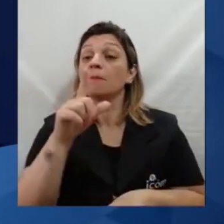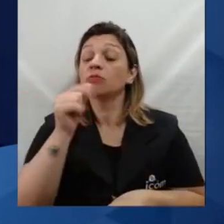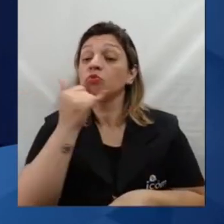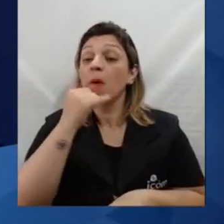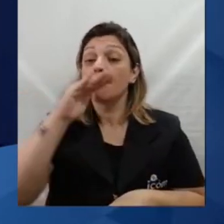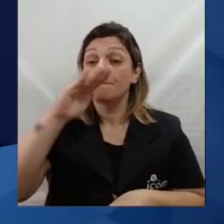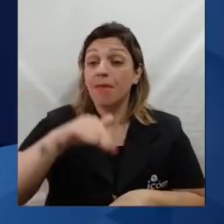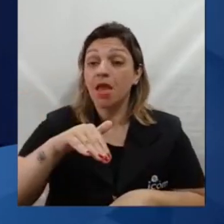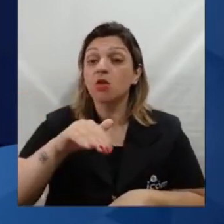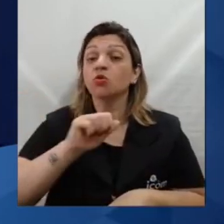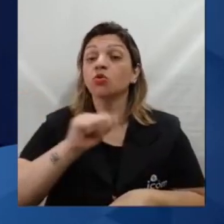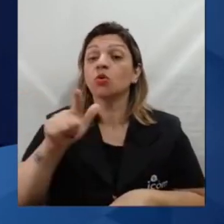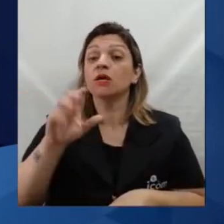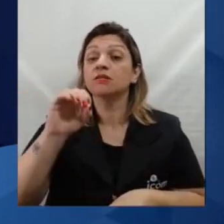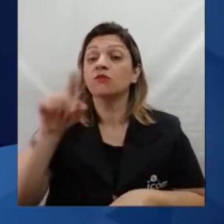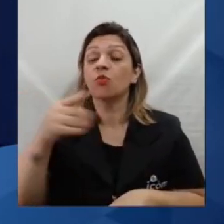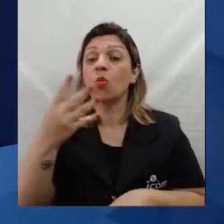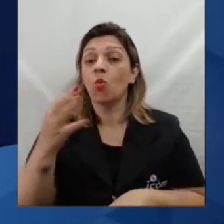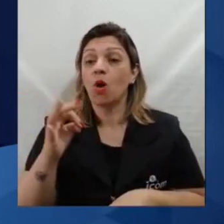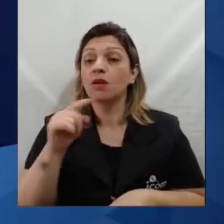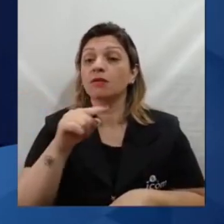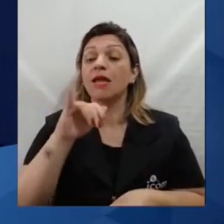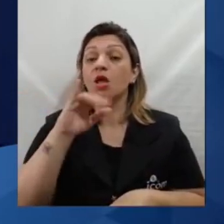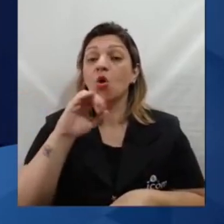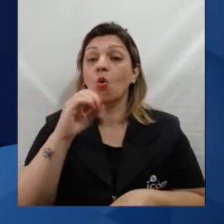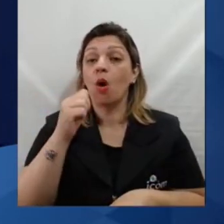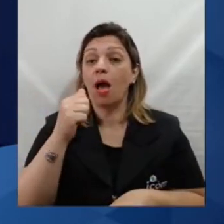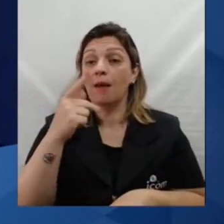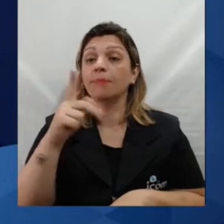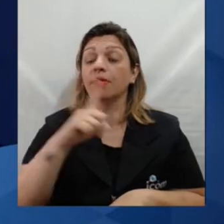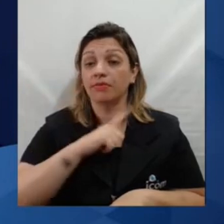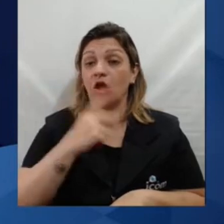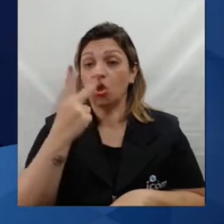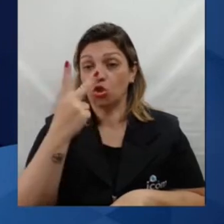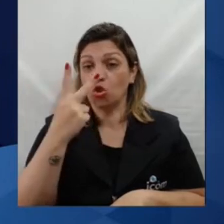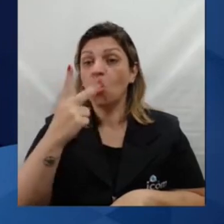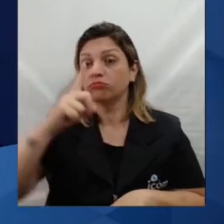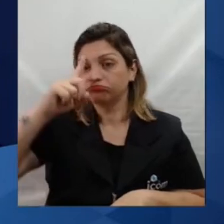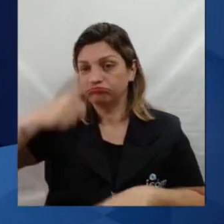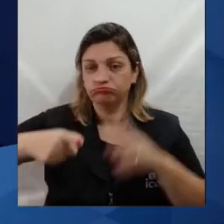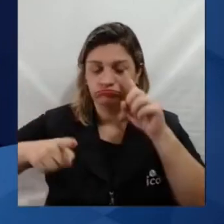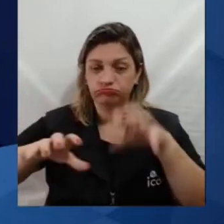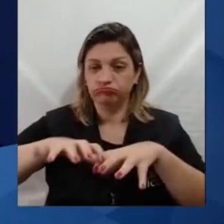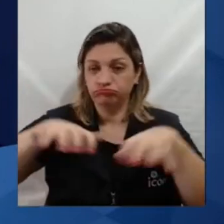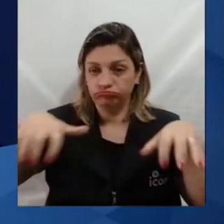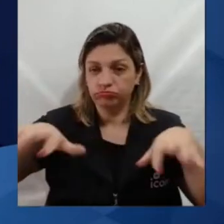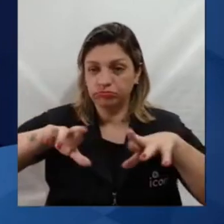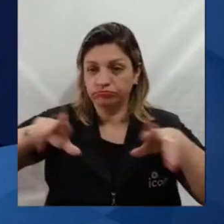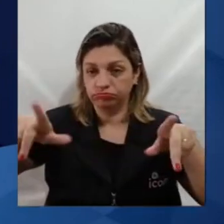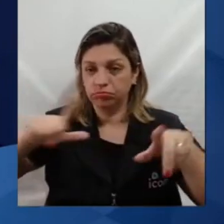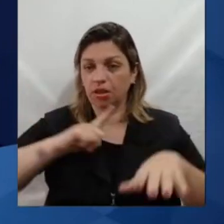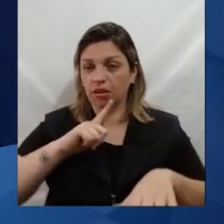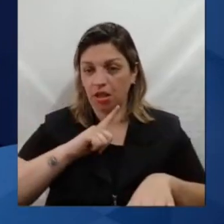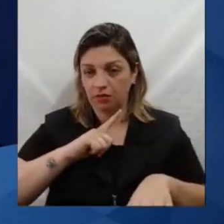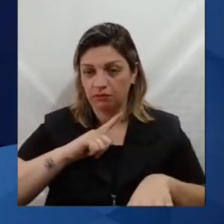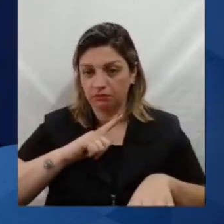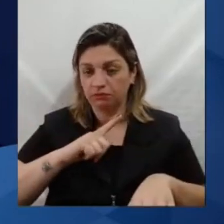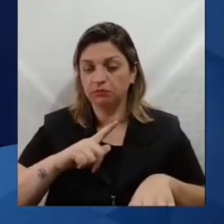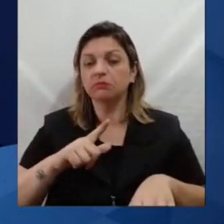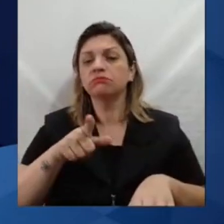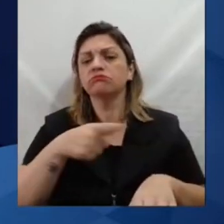0,40, provando que o ICOAP ele tem, sim, dois domínios, então, são dois domínios distintos. E nós podemos observar